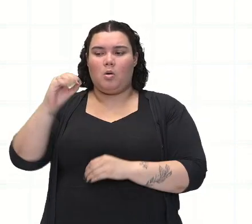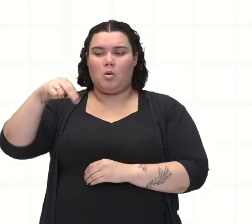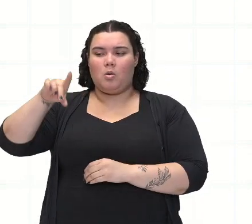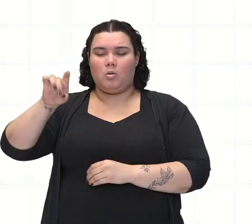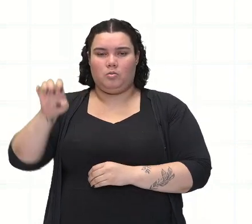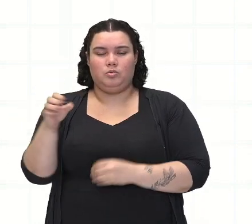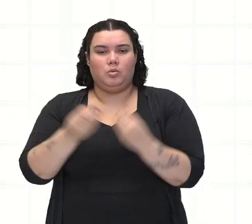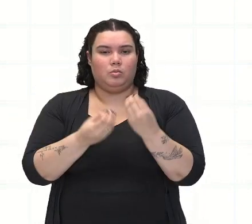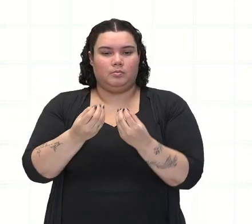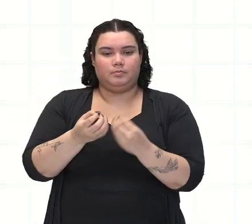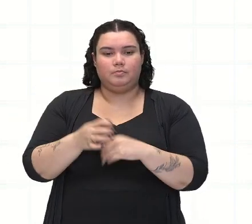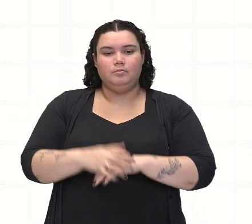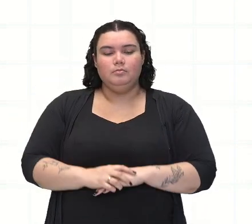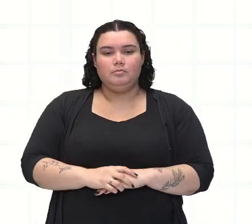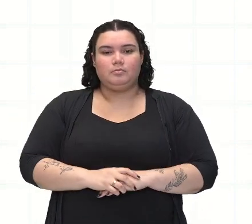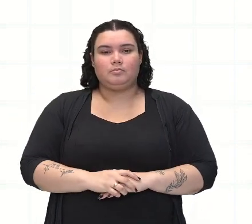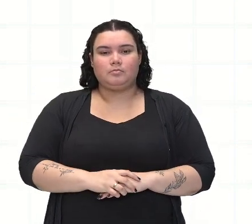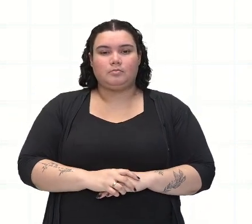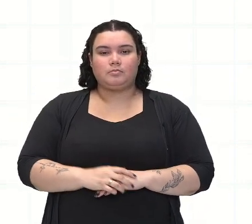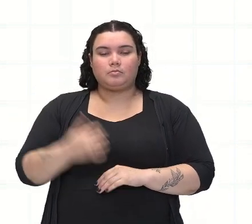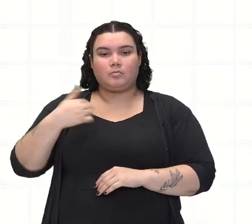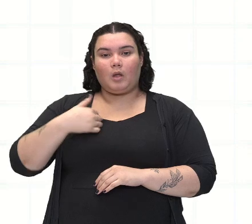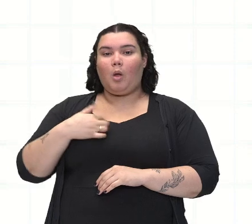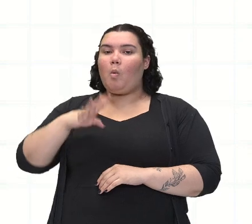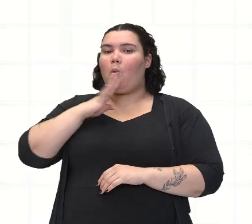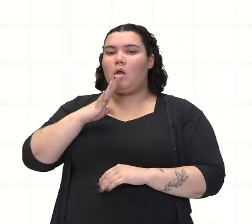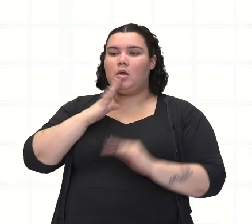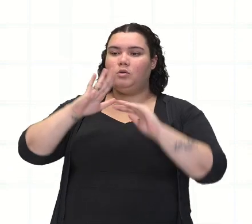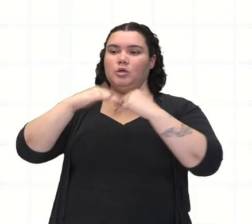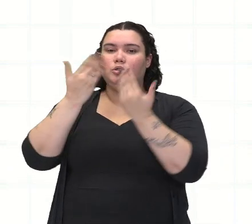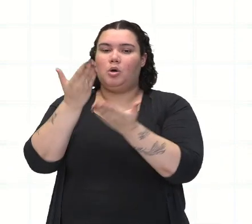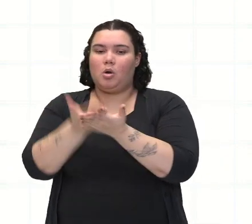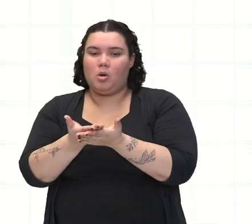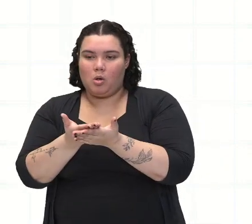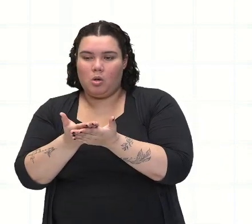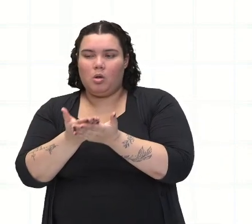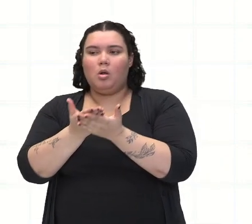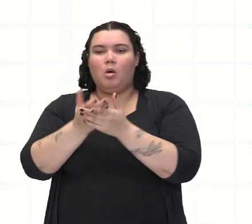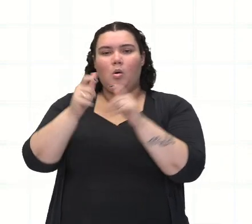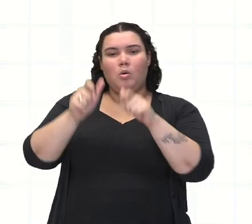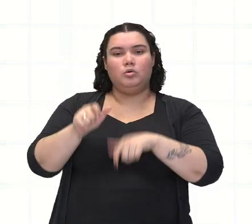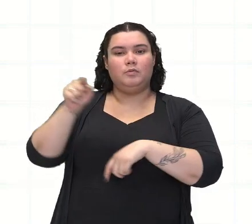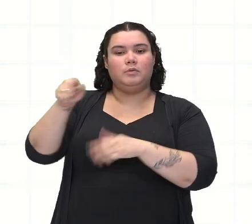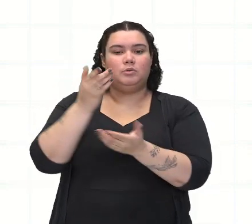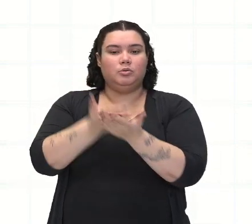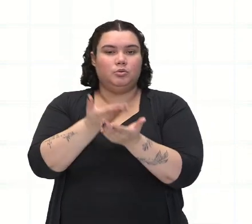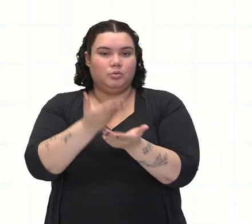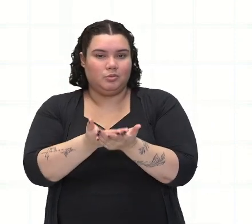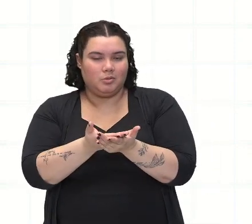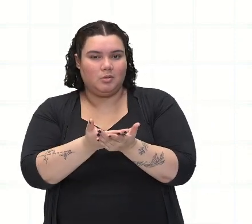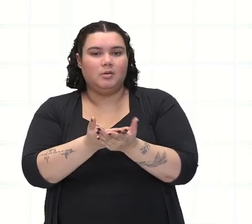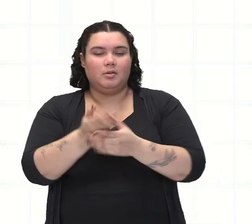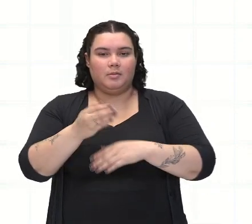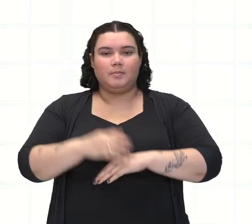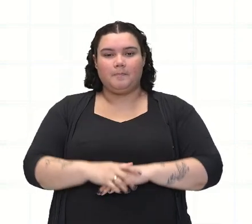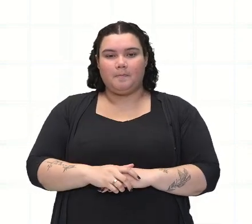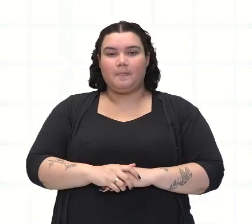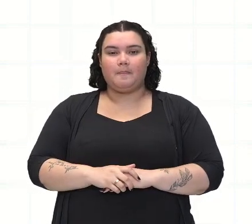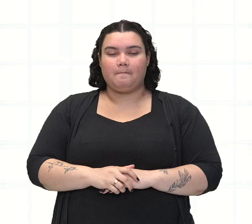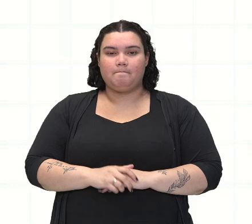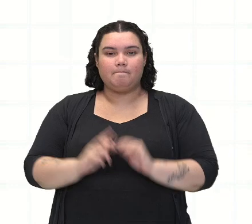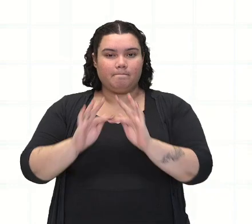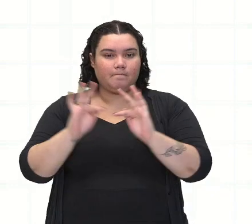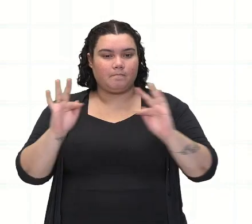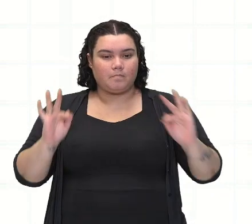repetição, né? B. Eu conheço a escola. Onde você estuda? Então,